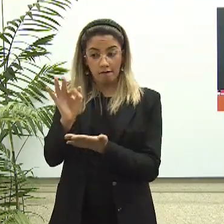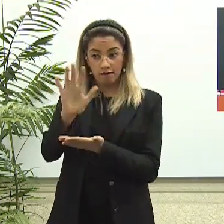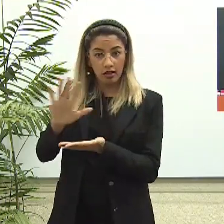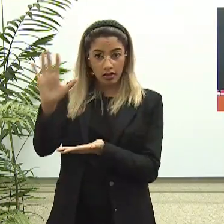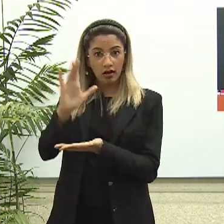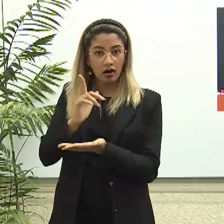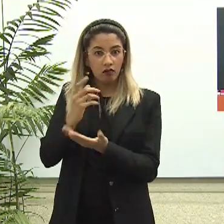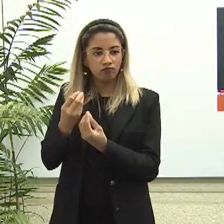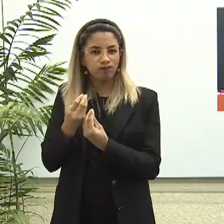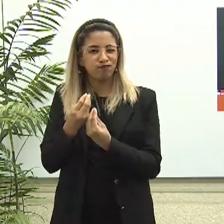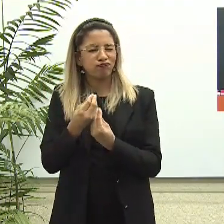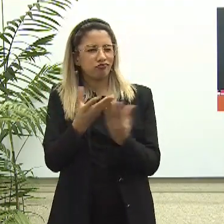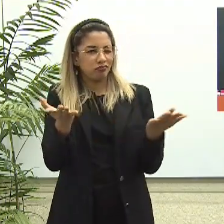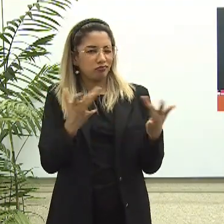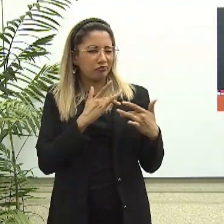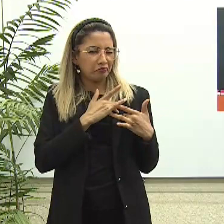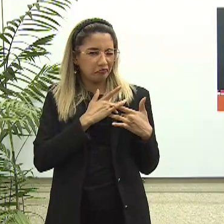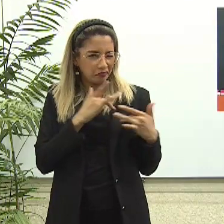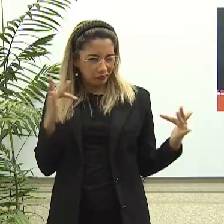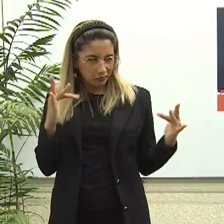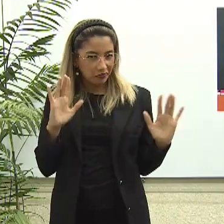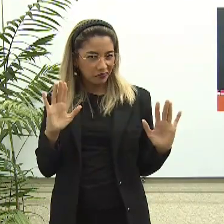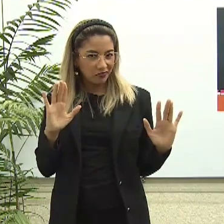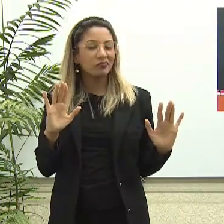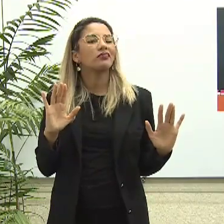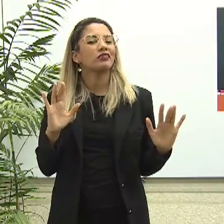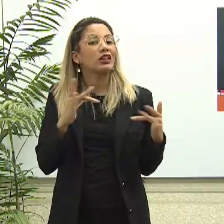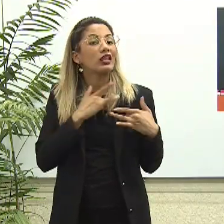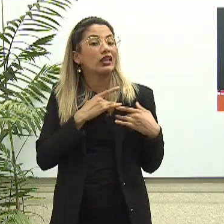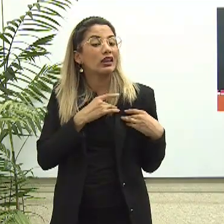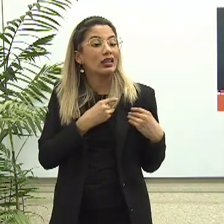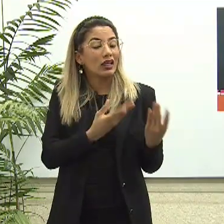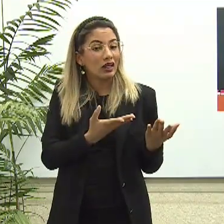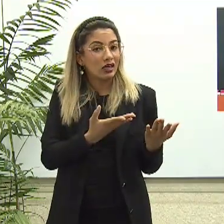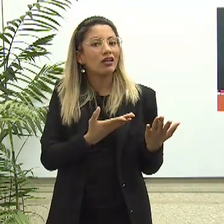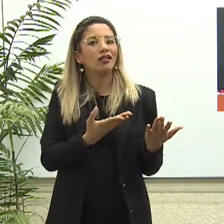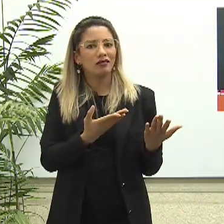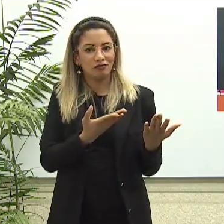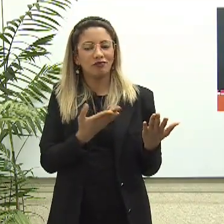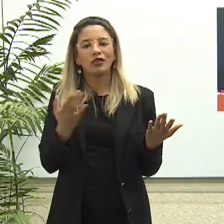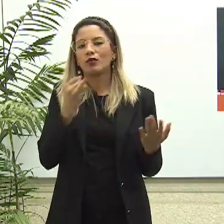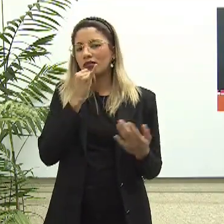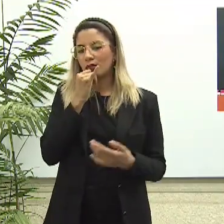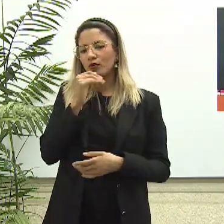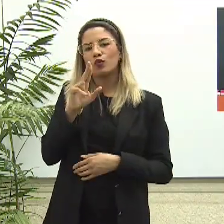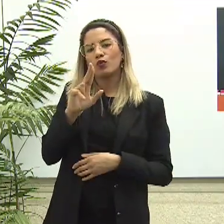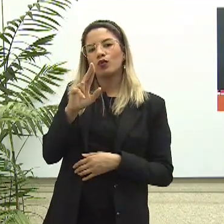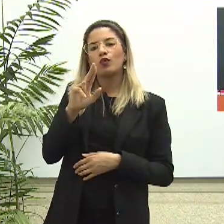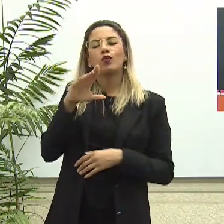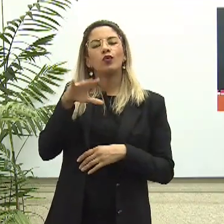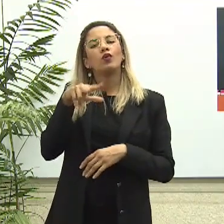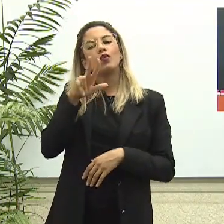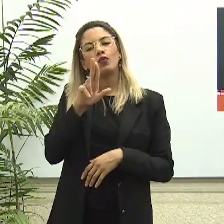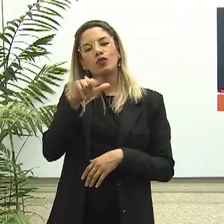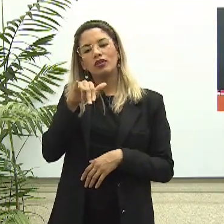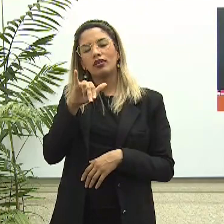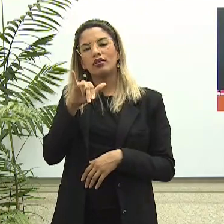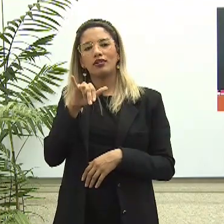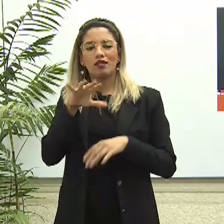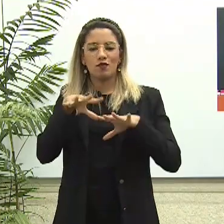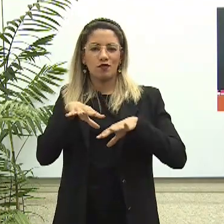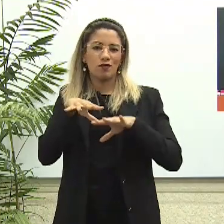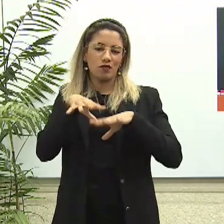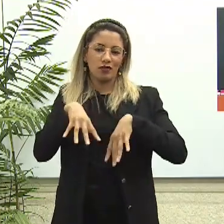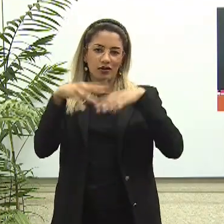deu benevolência ela deu E aí agora então você tem um unifesp.br mas UNIFESP BR é o nome fantasia do e-mail Unifesp é um